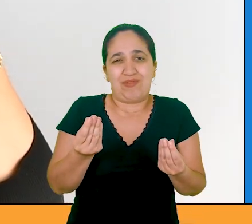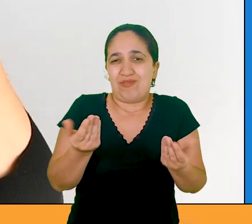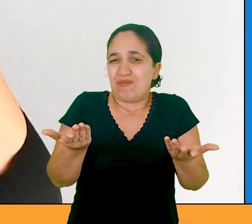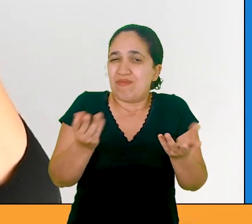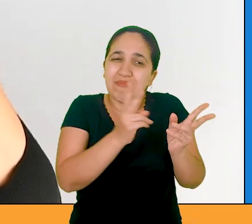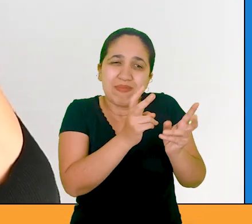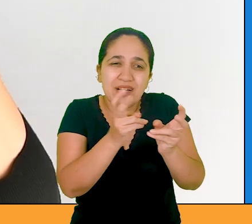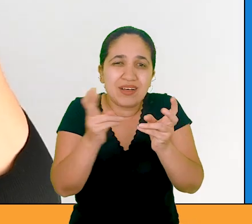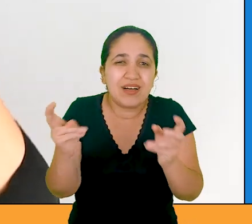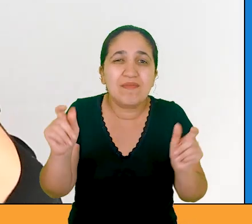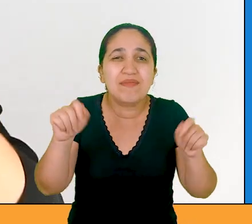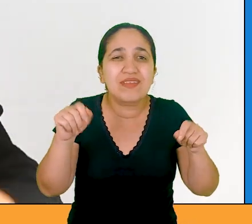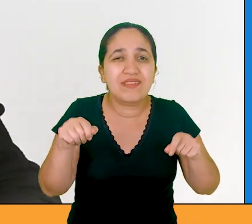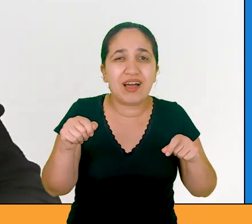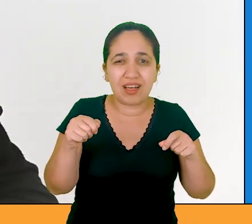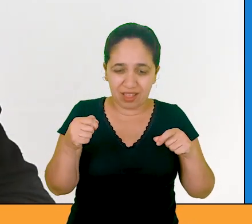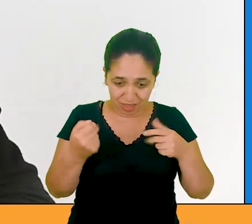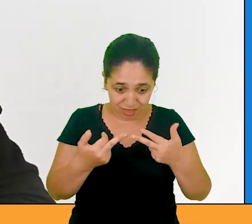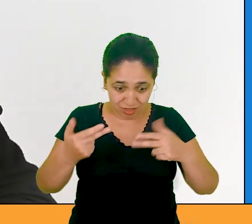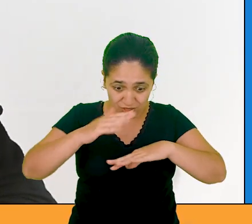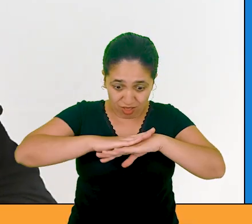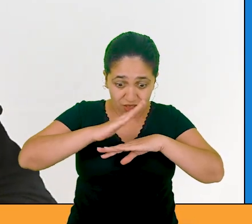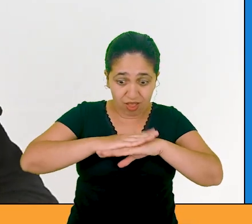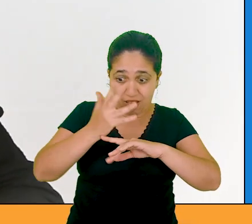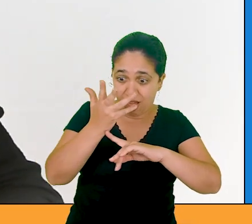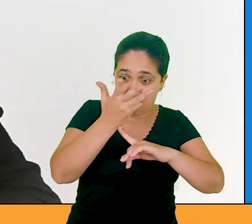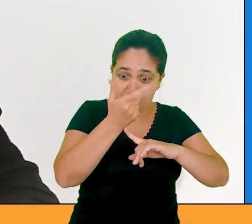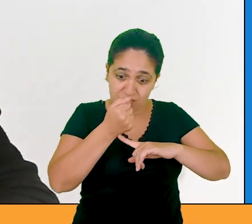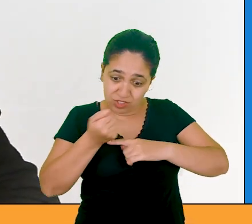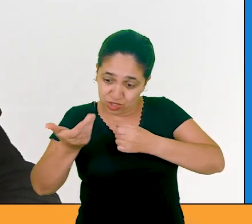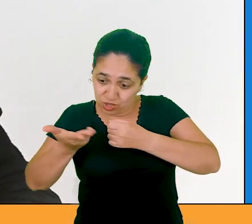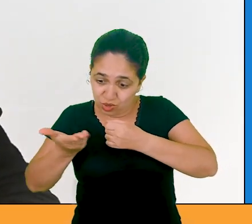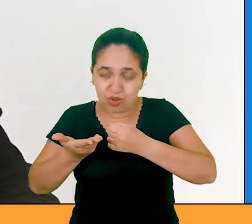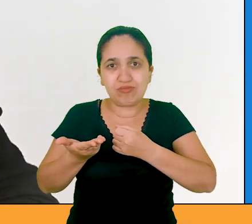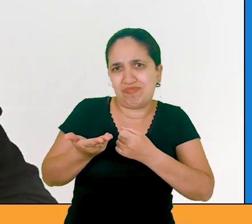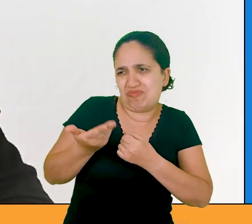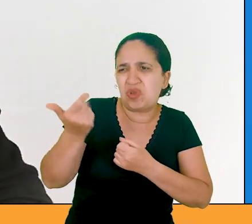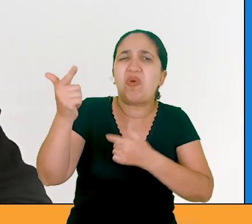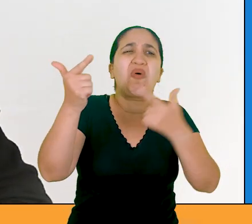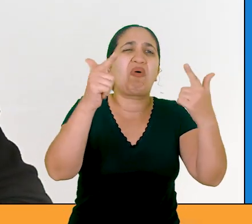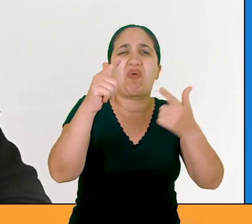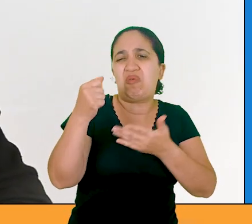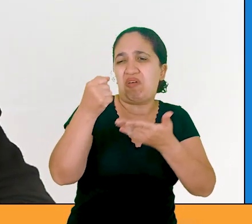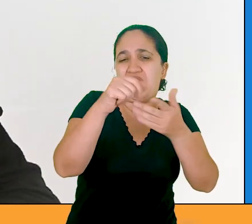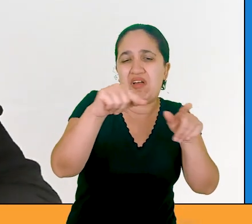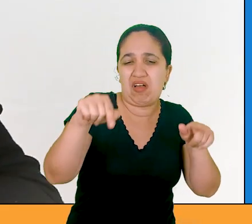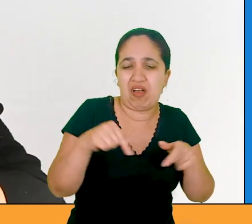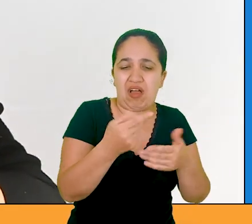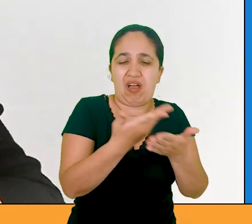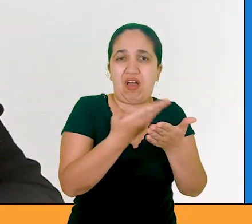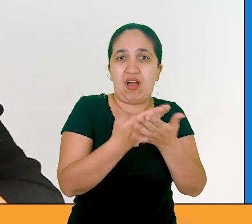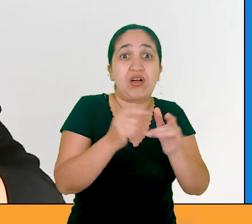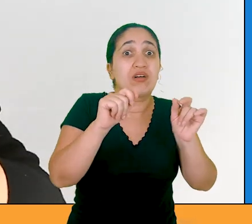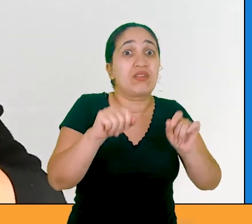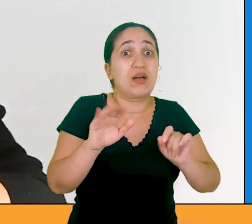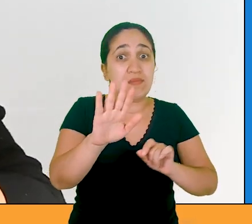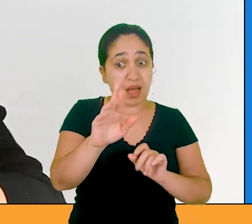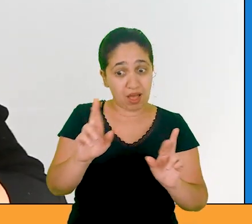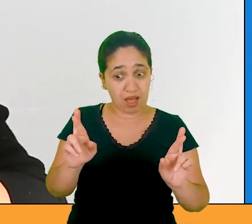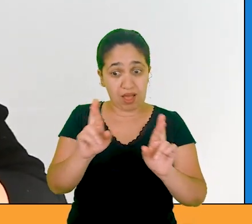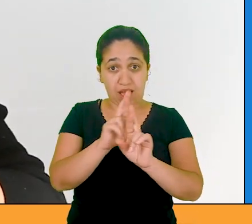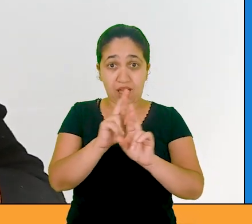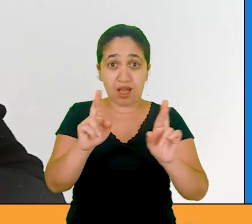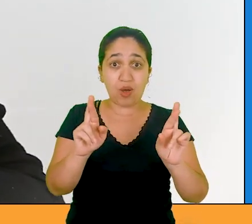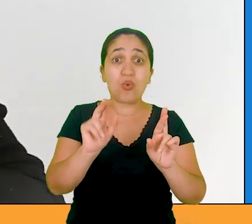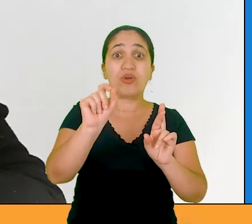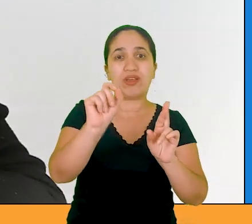pode perceber esses trabalhos de arte contemporânea ou outros que você leve para a sala de aula nessas relações